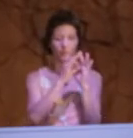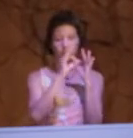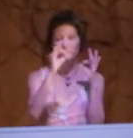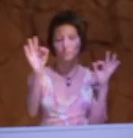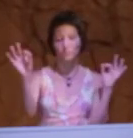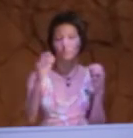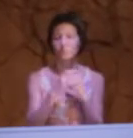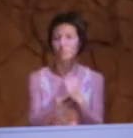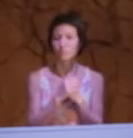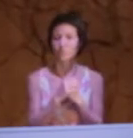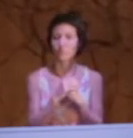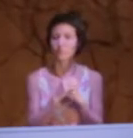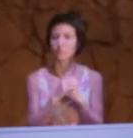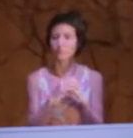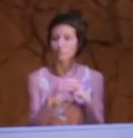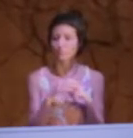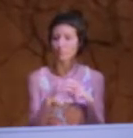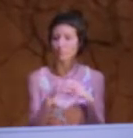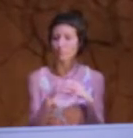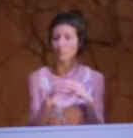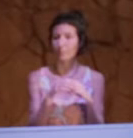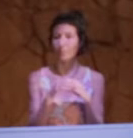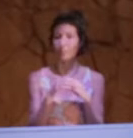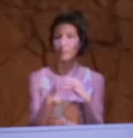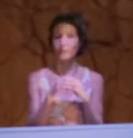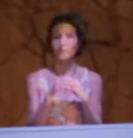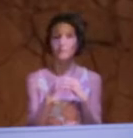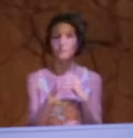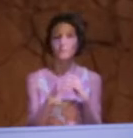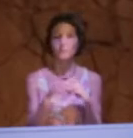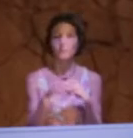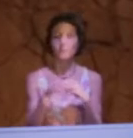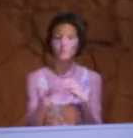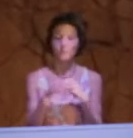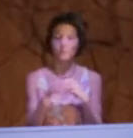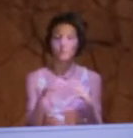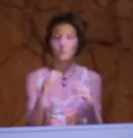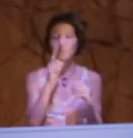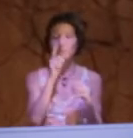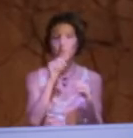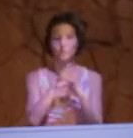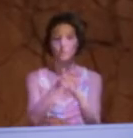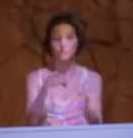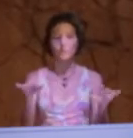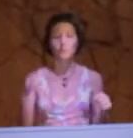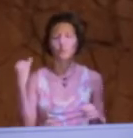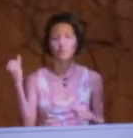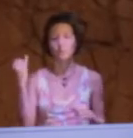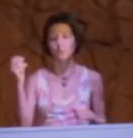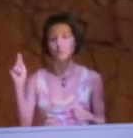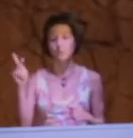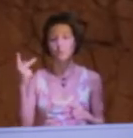ainda em Rolim de Moura, e continua descendo um rio, que é importante para minha narrativa, o rio Guaporé, que cerca ali